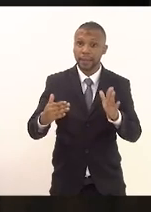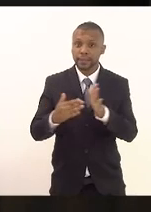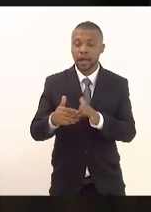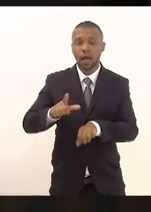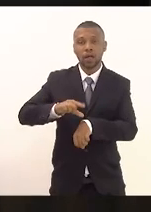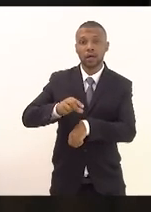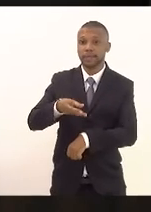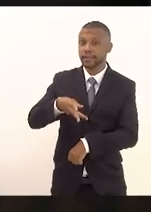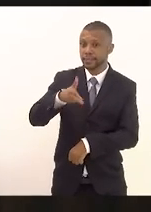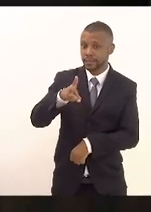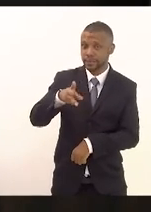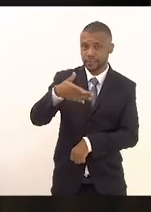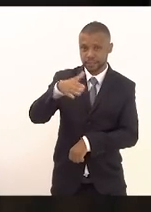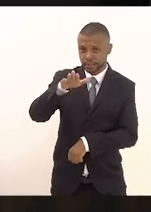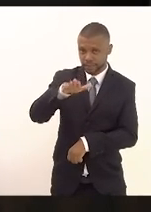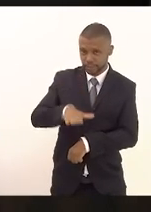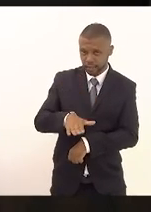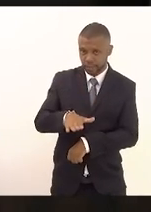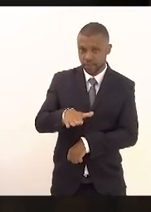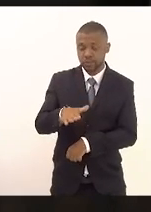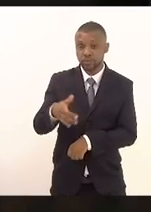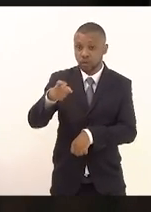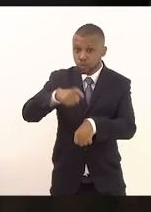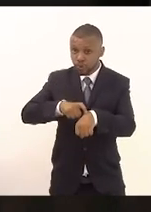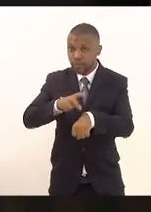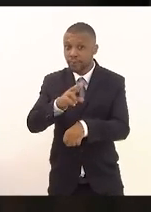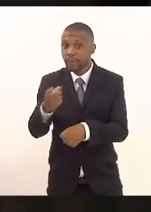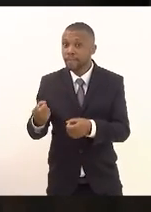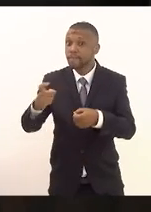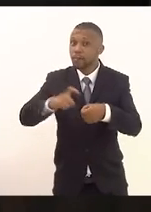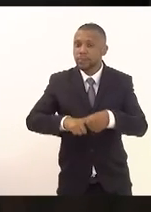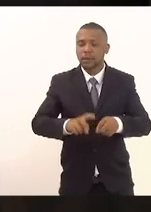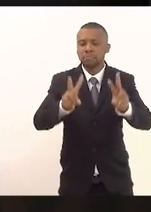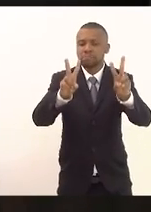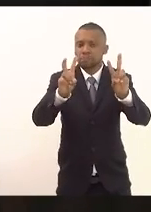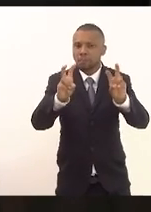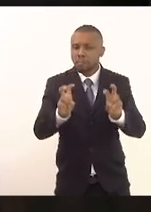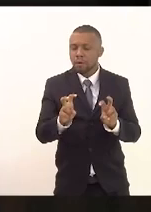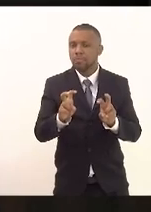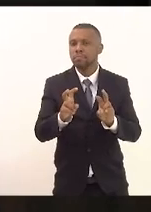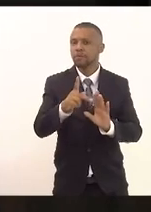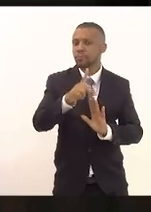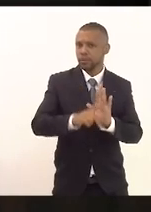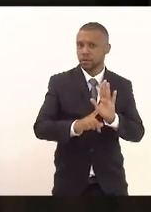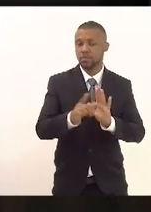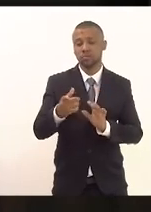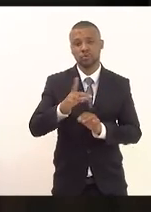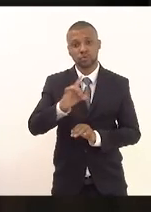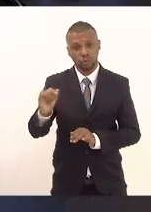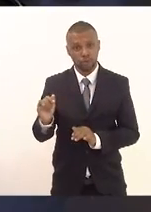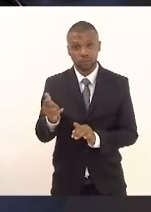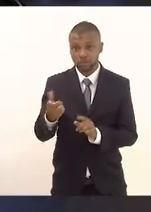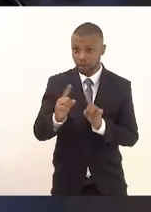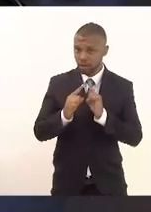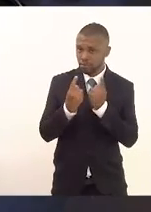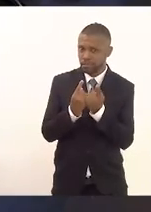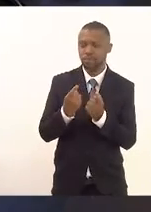às 15horas quando retornaremos com a ordem do dia está suspenso a sessão